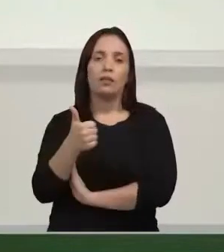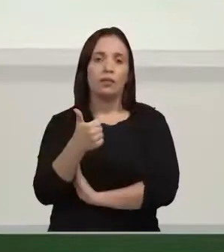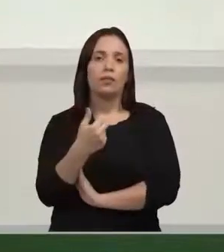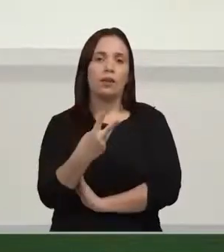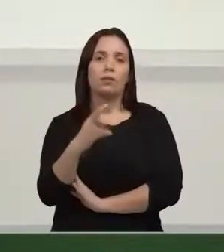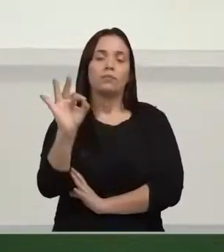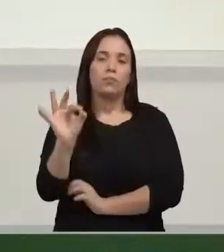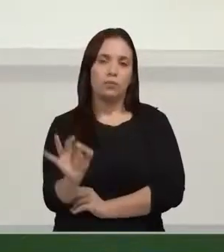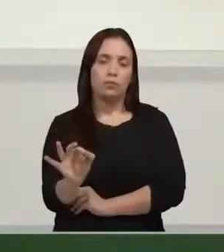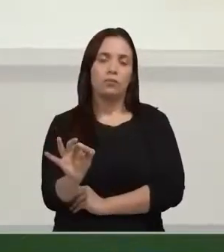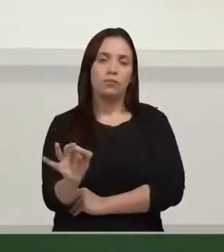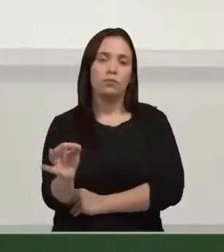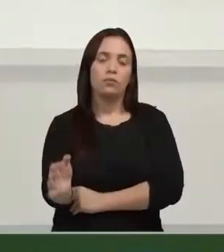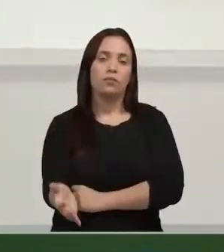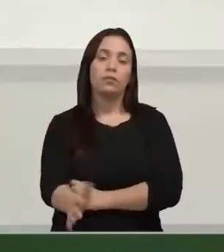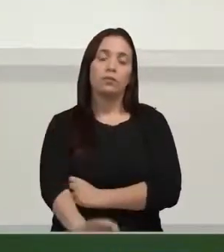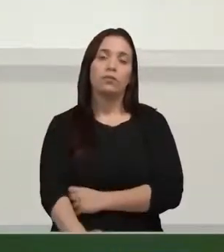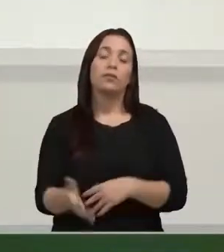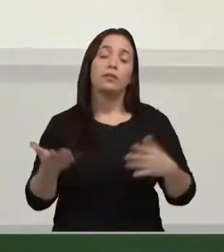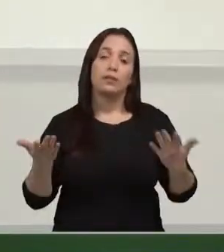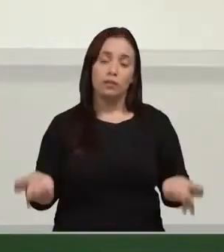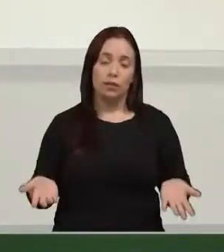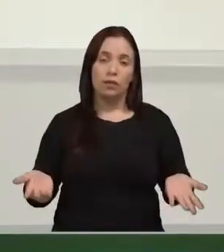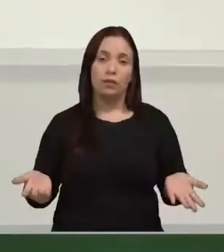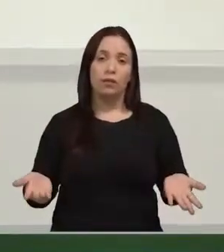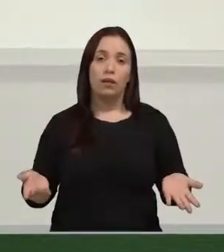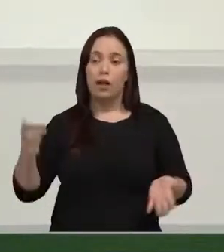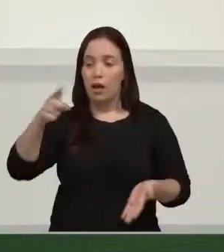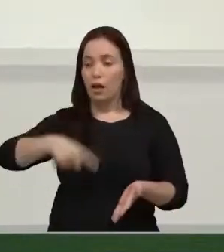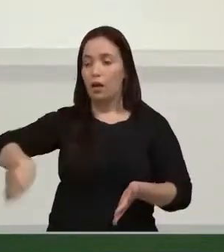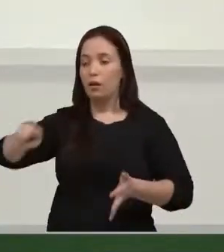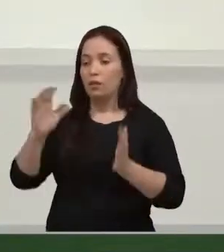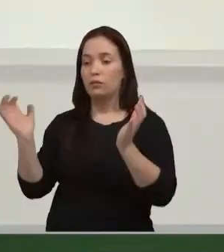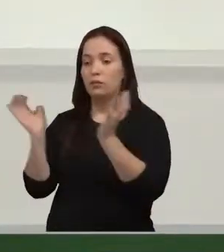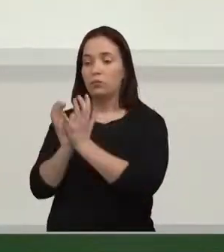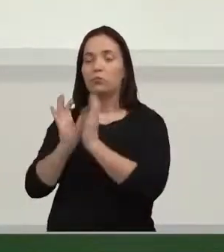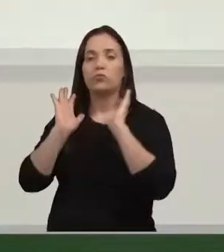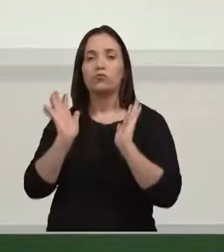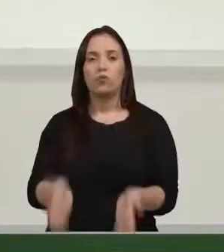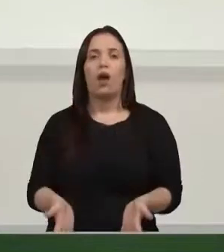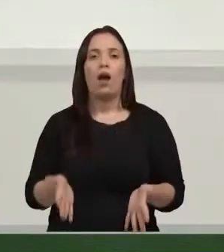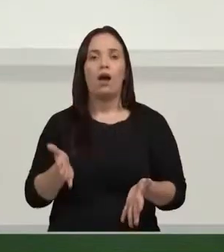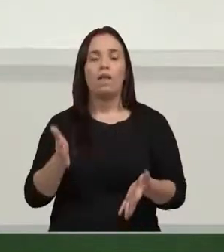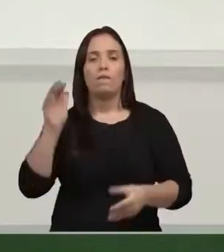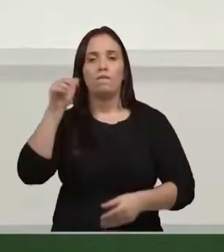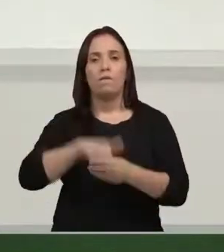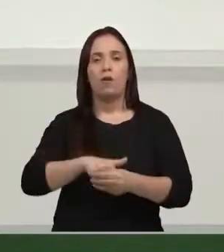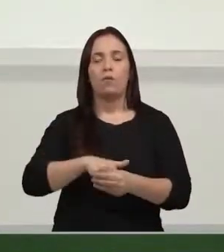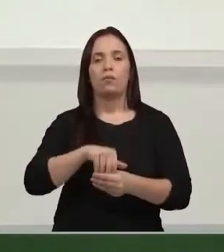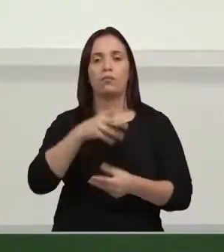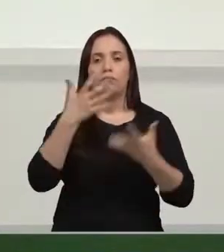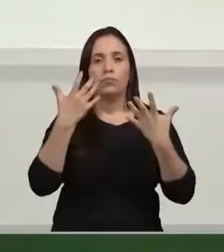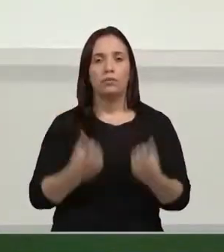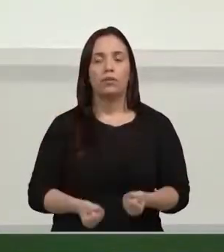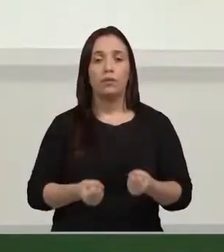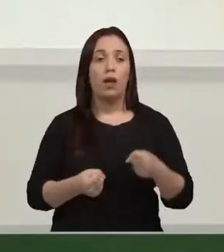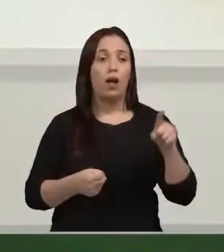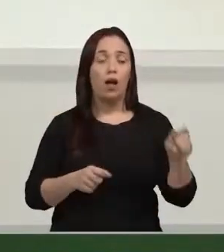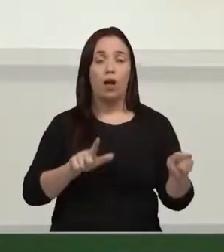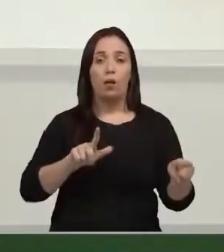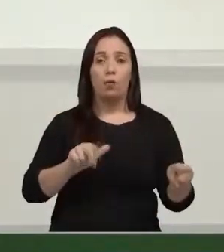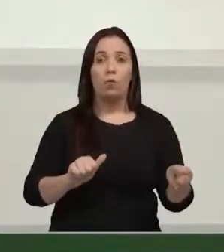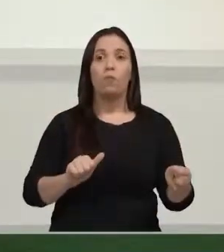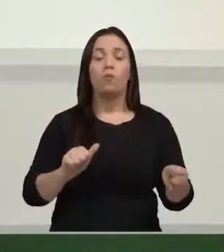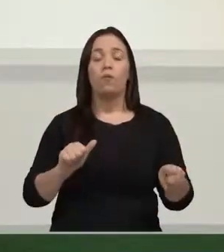você falar, o Ciro tiver 10, ele tem 2 na espontânea. A Marina tem 11, 12, ela vai ter